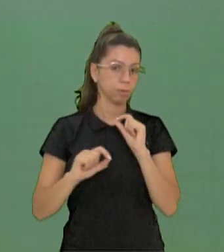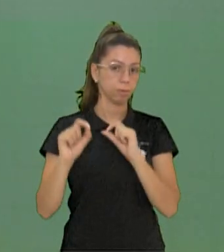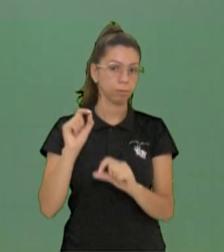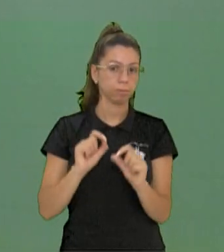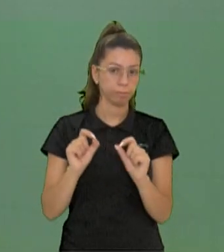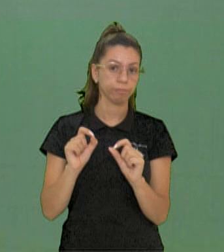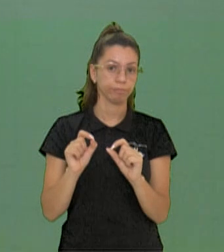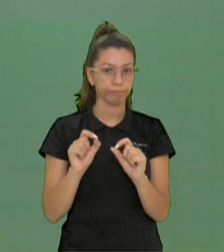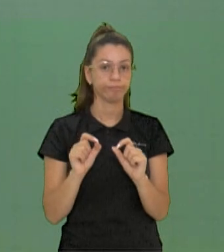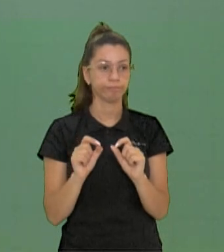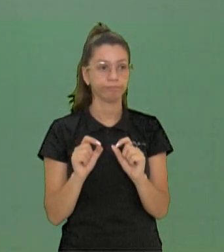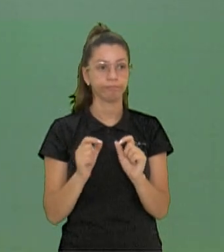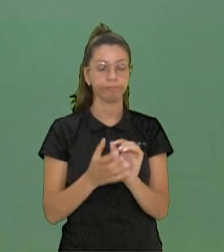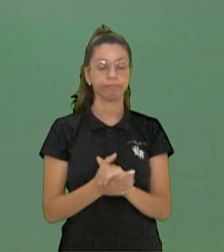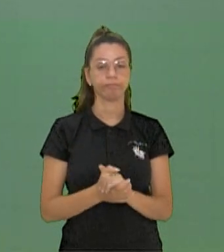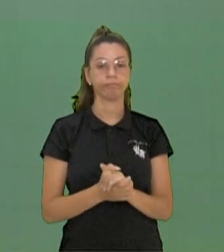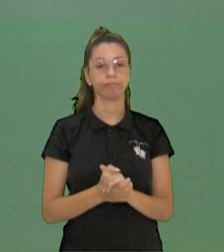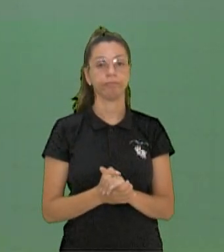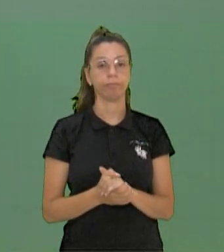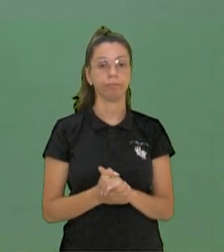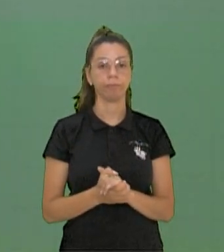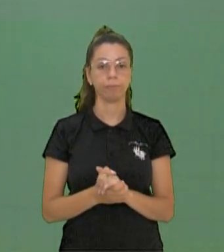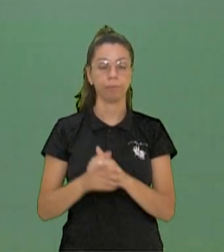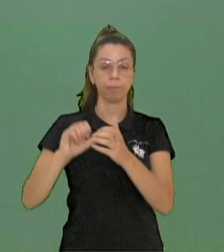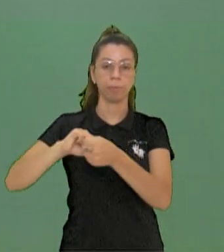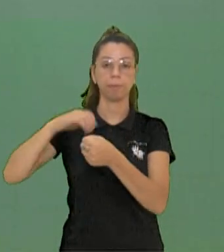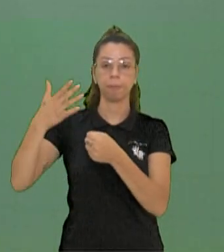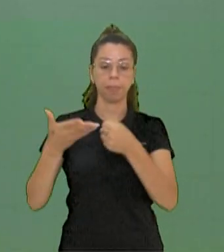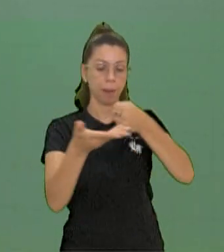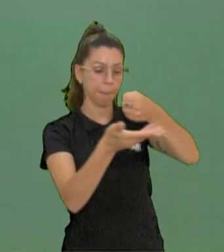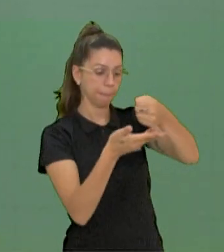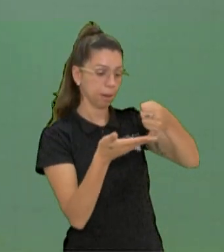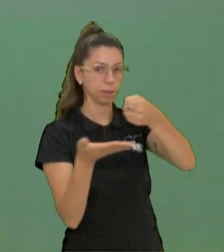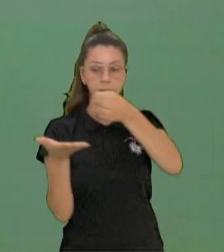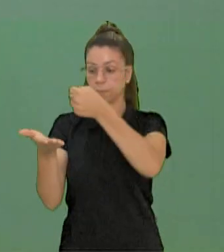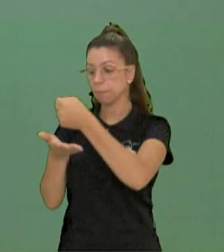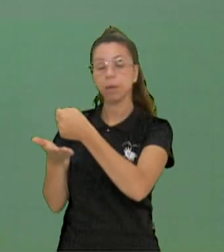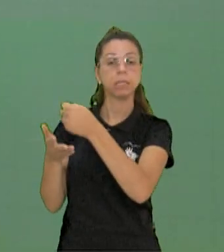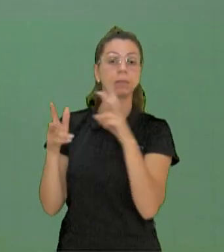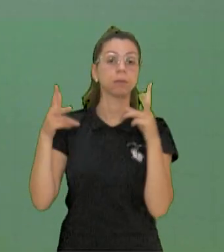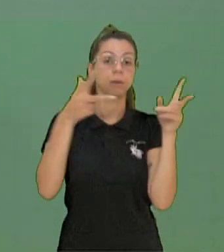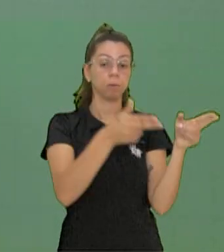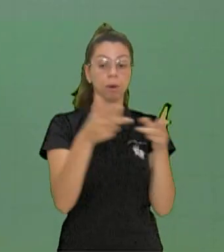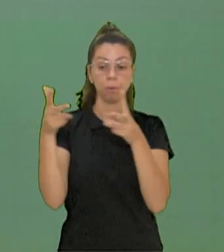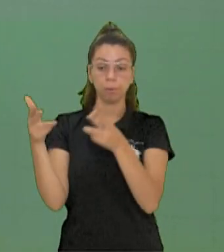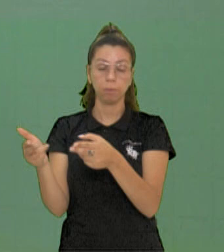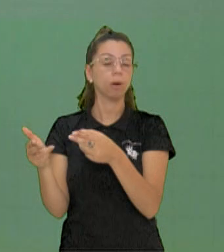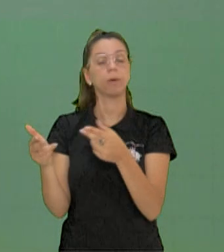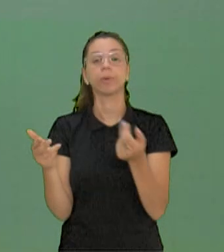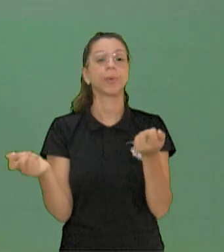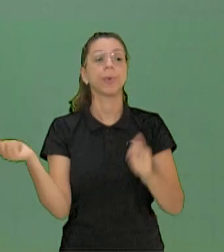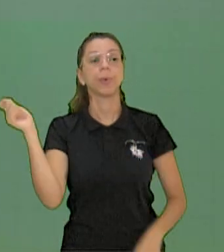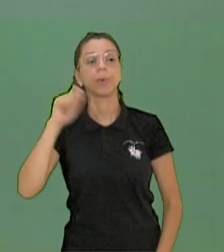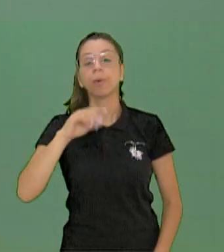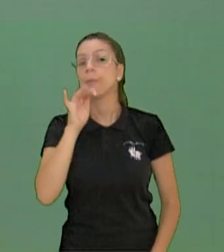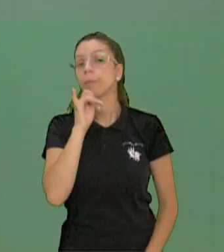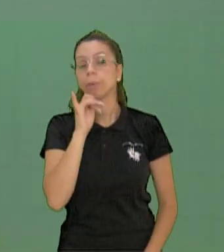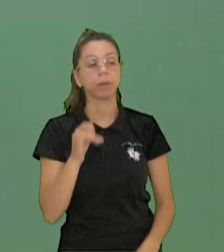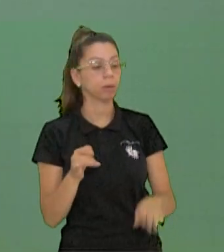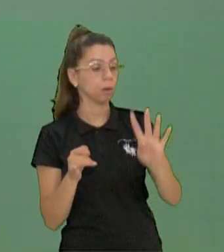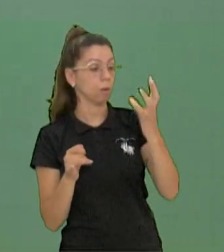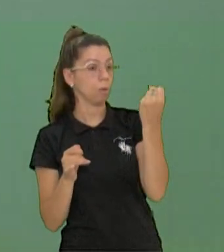para resolver uma equação exponencial, eu preciso igualar as bases. Veja, não é possível pegar o 8 e